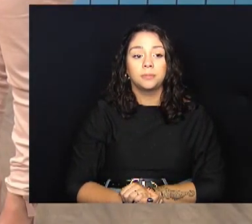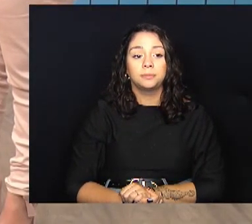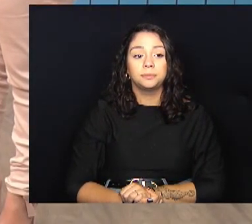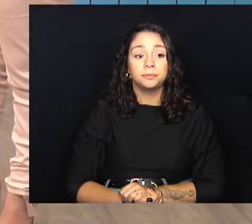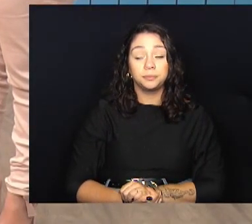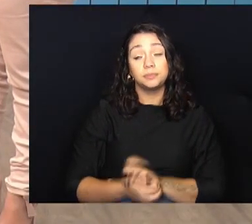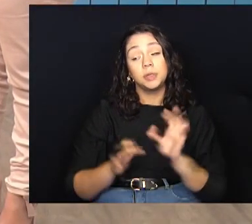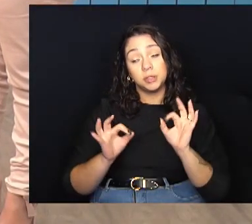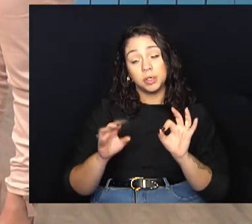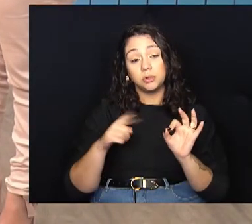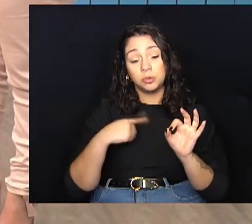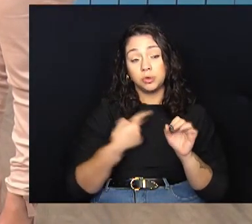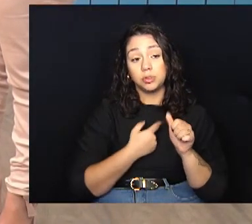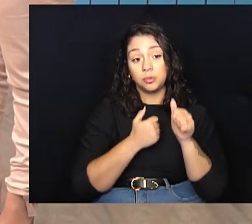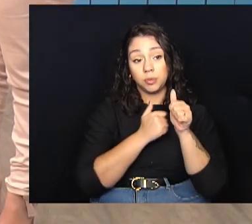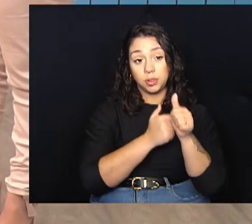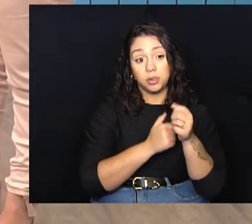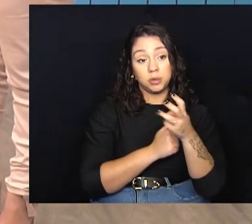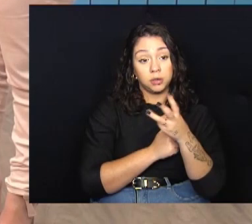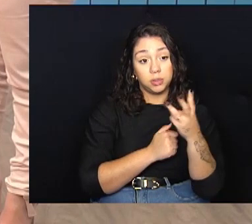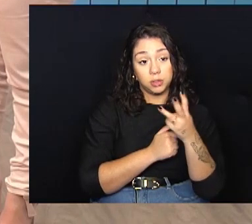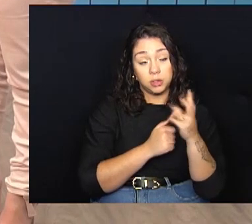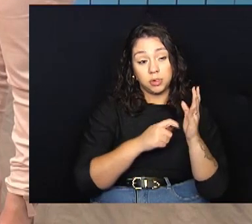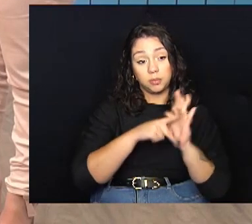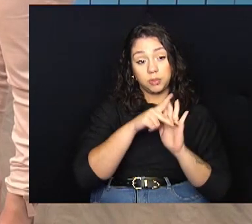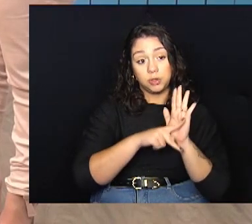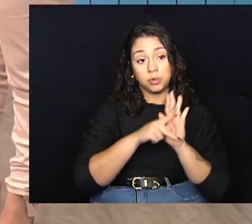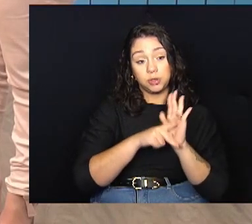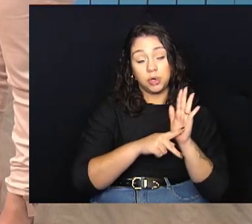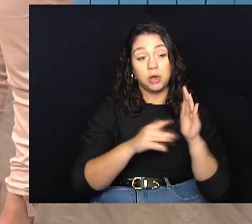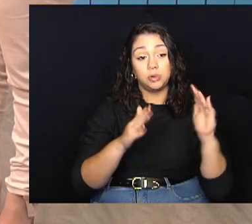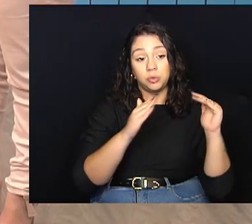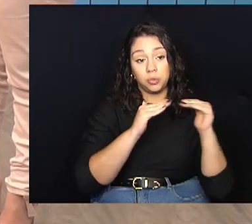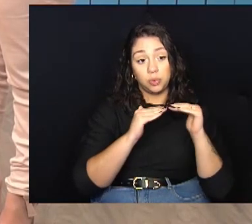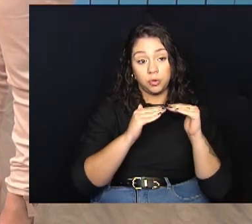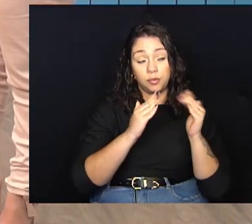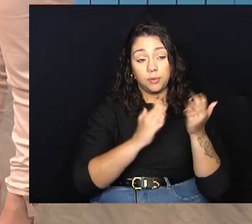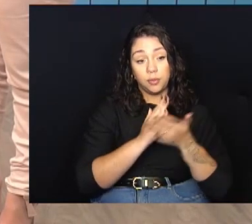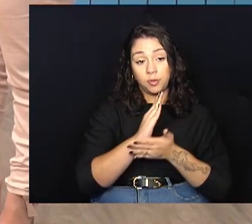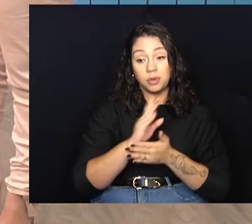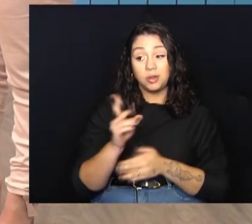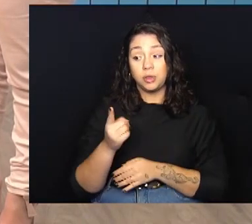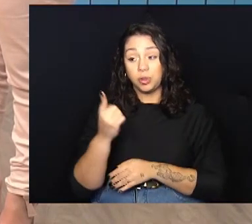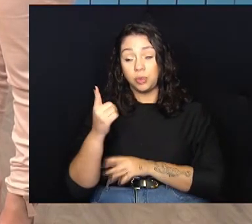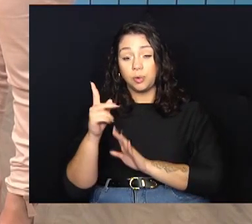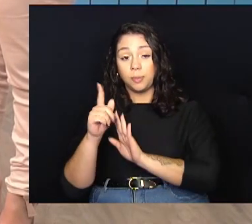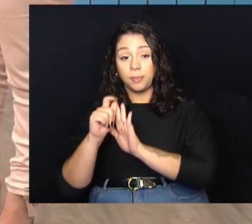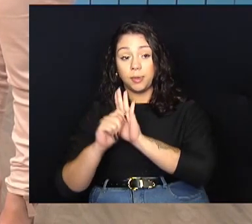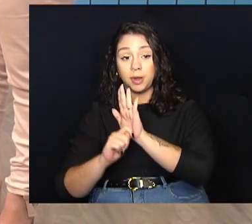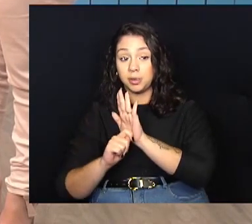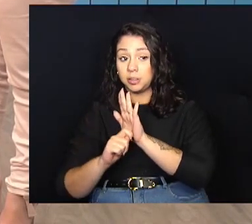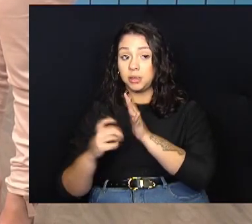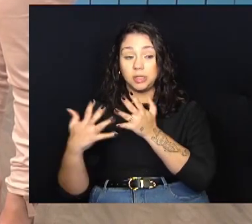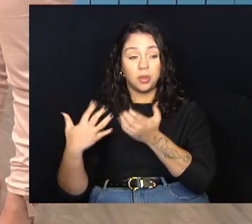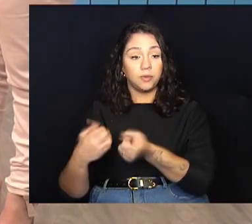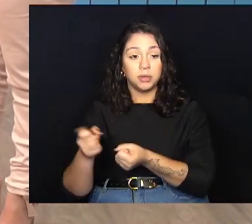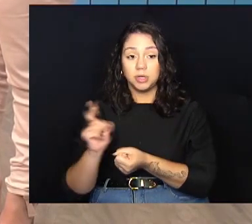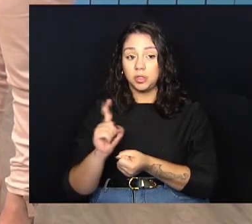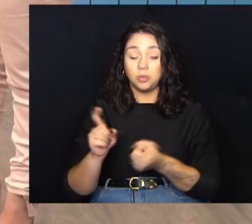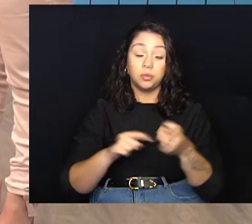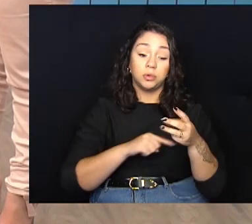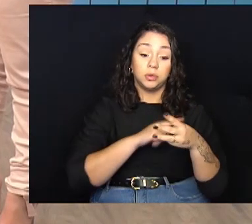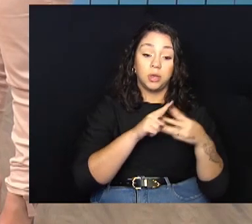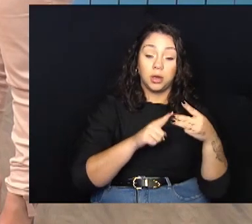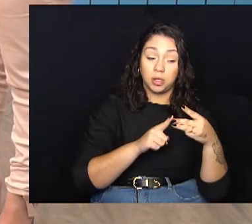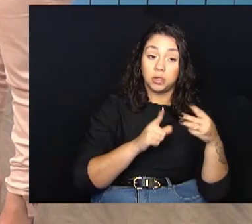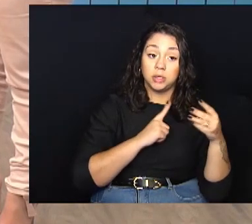acompanha então três projetos tiveram parecer favorável e um projeto teve o parecer negado esses que tiveram